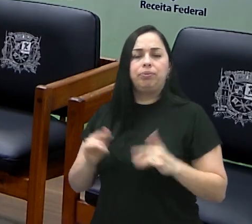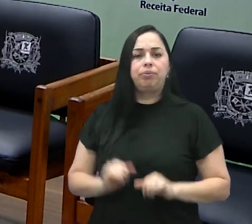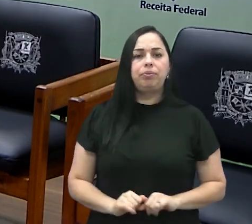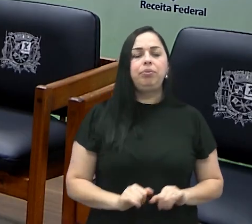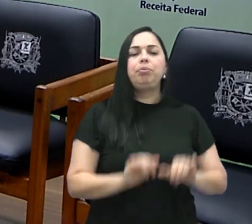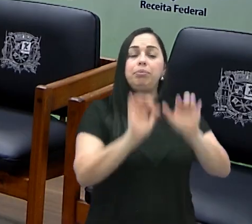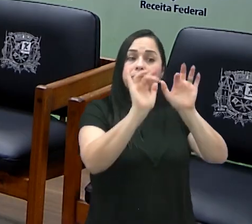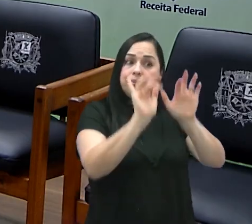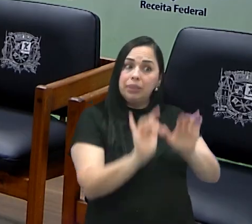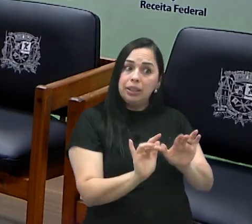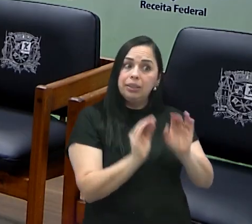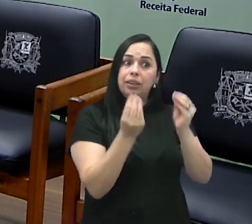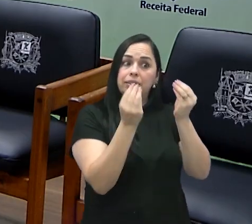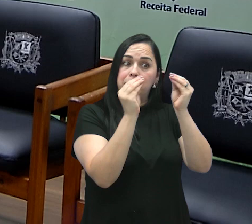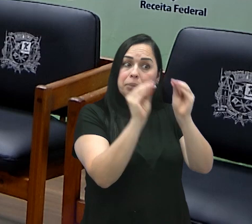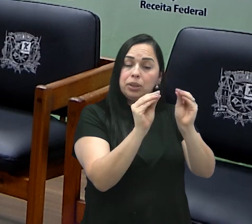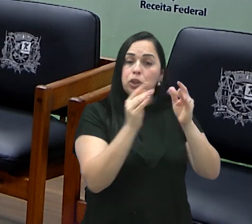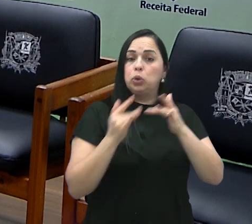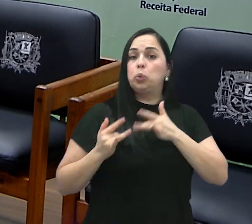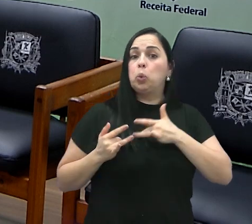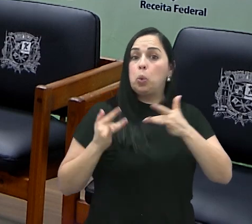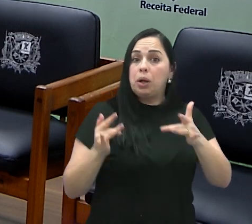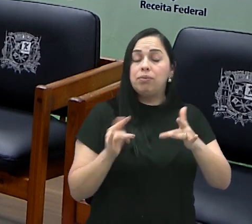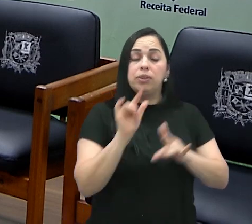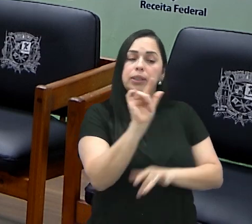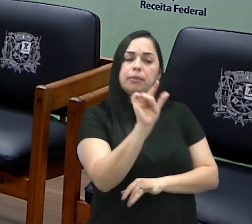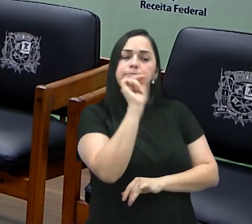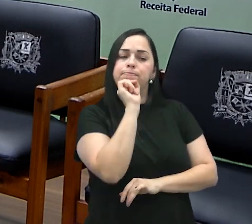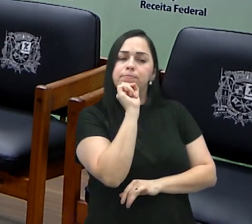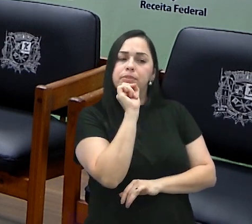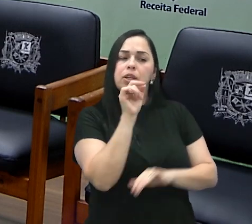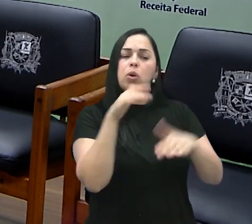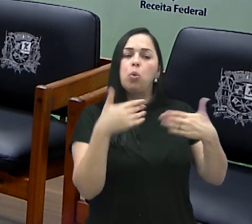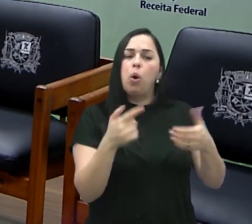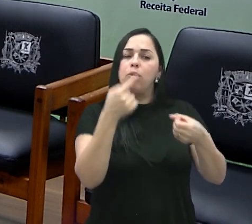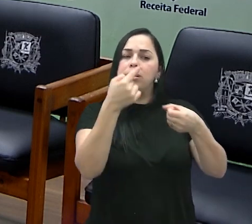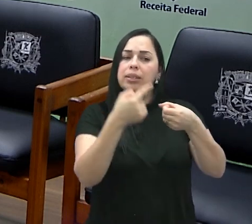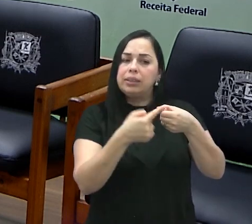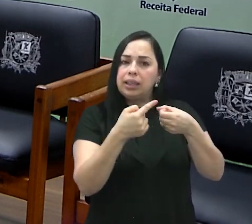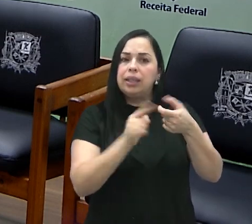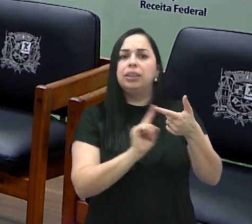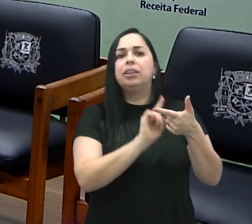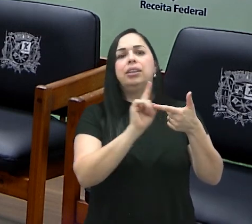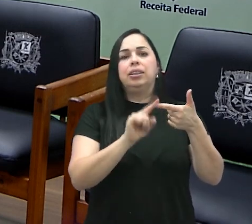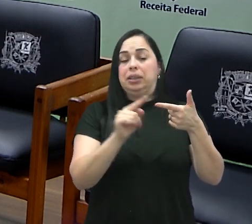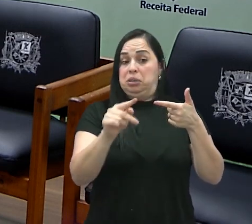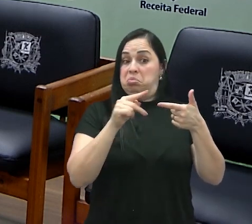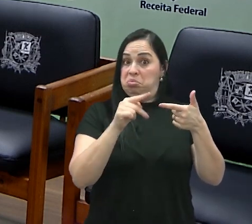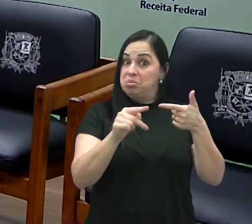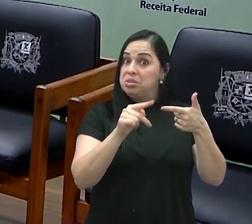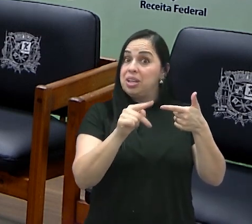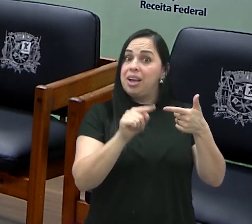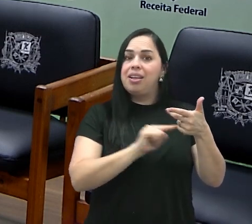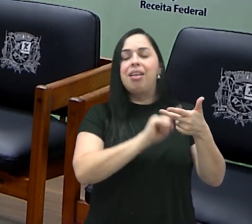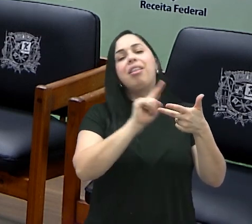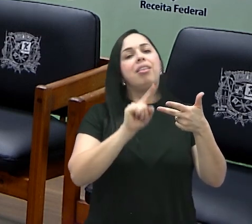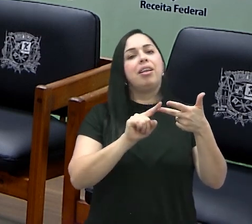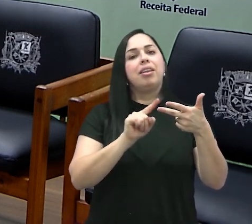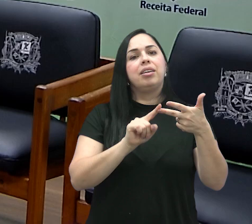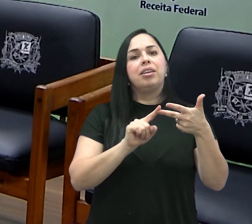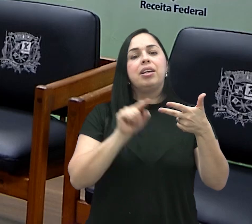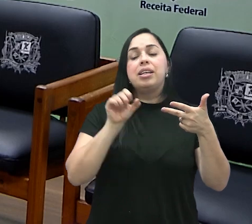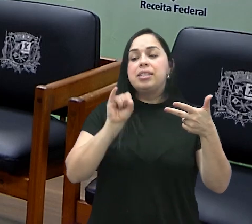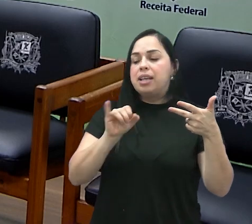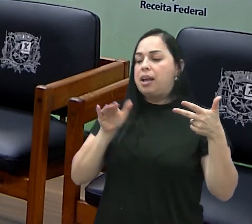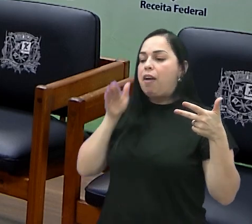de renda tem uma ficha, doações diretamente na declaração, você seleciona municipal, escolhe a cidade de São José dos